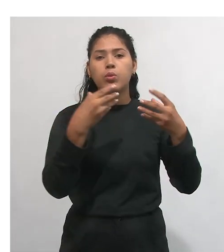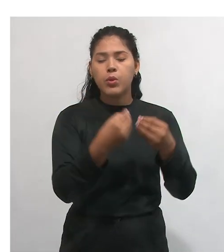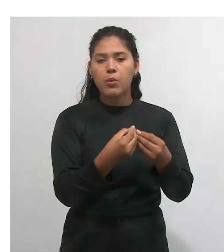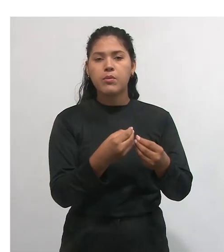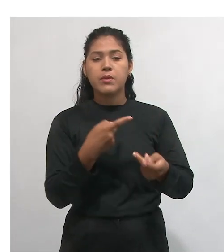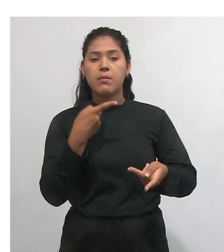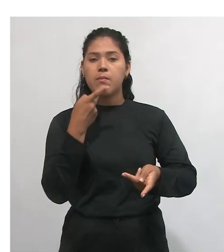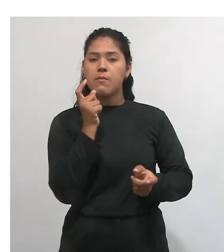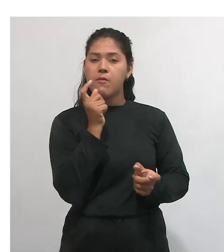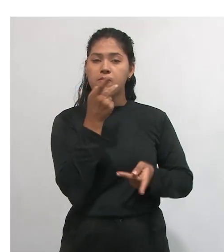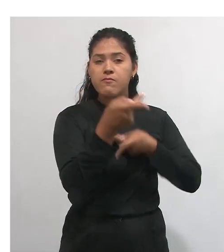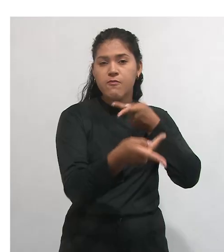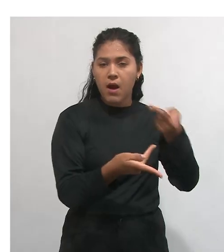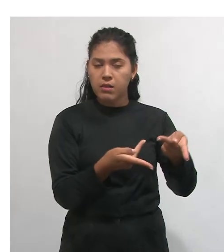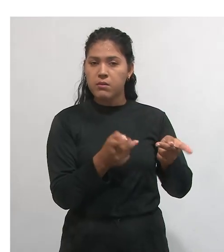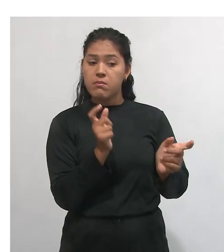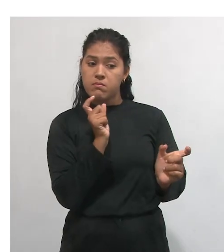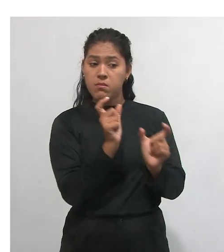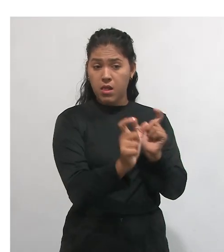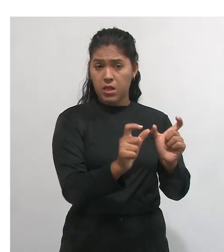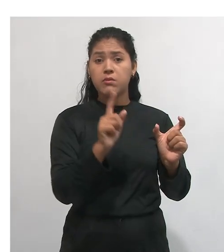que bem